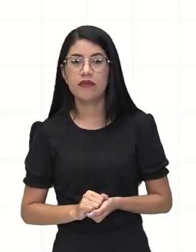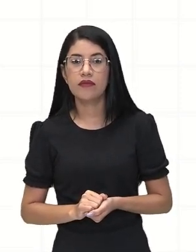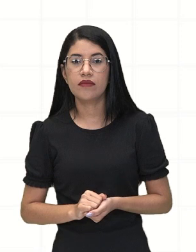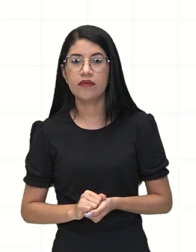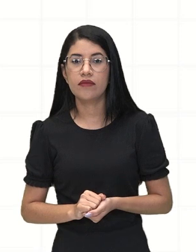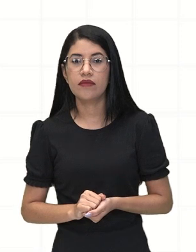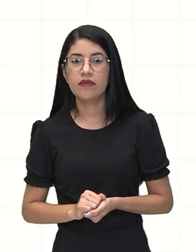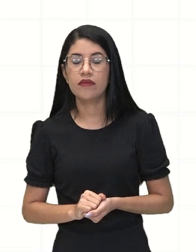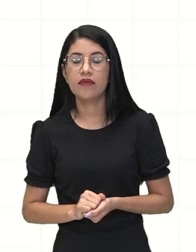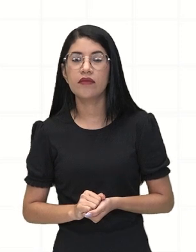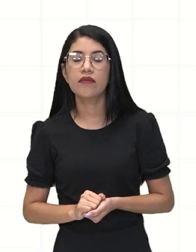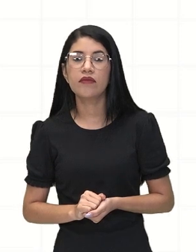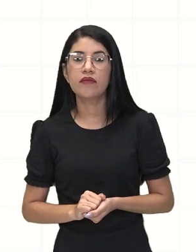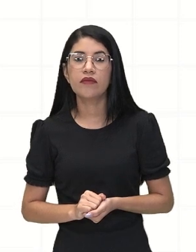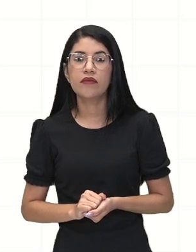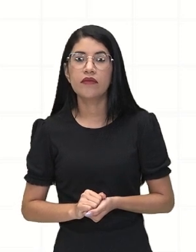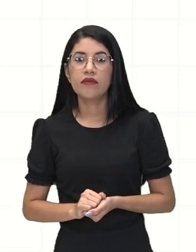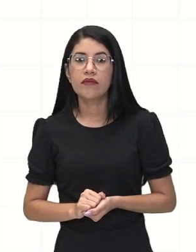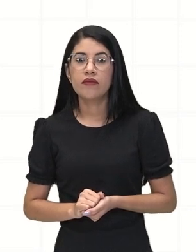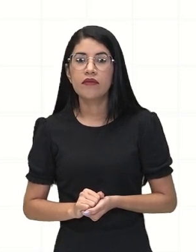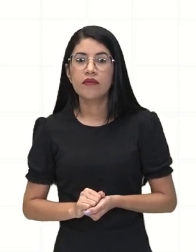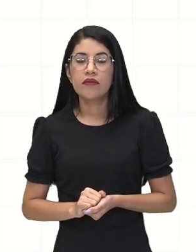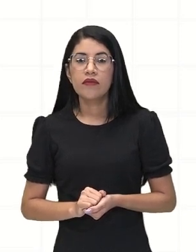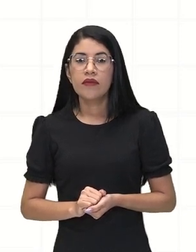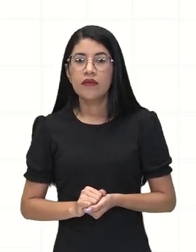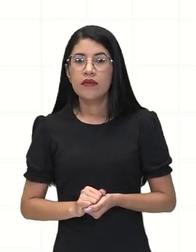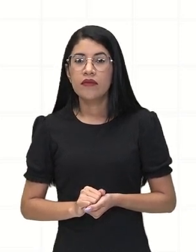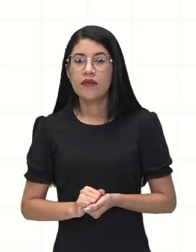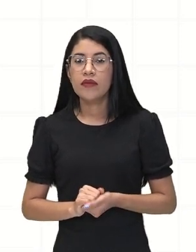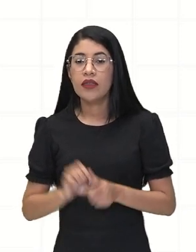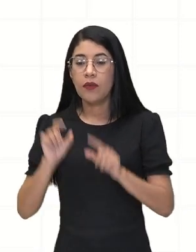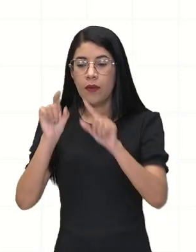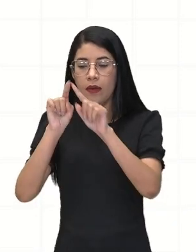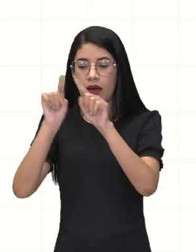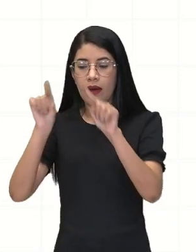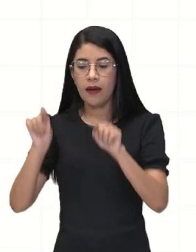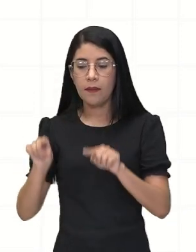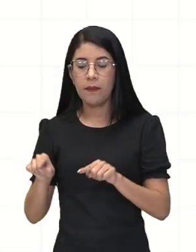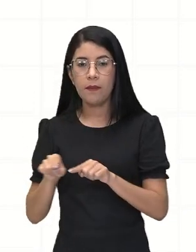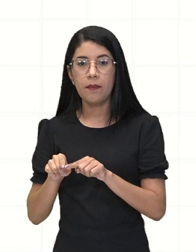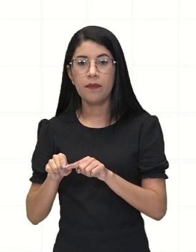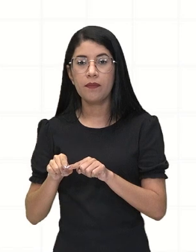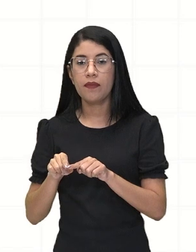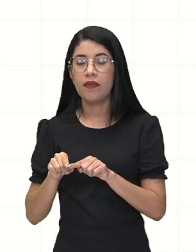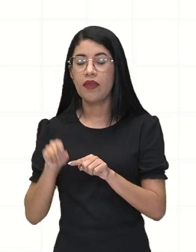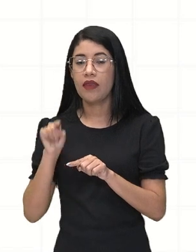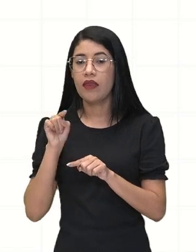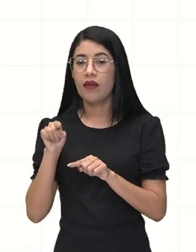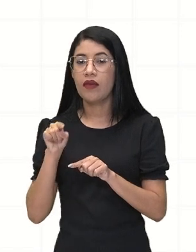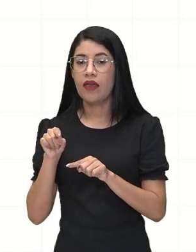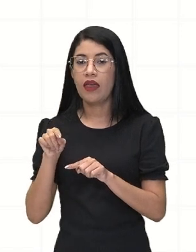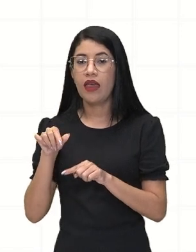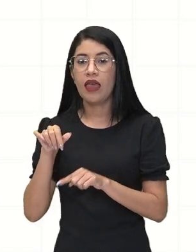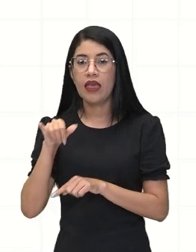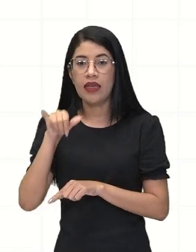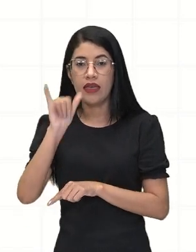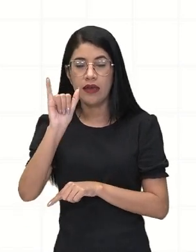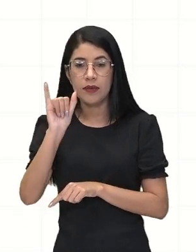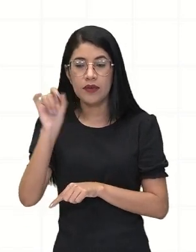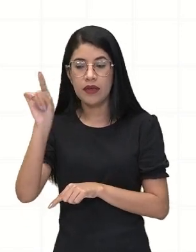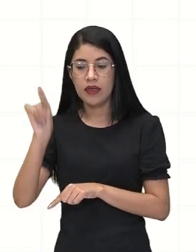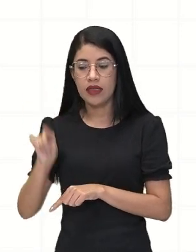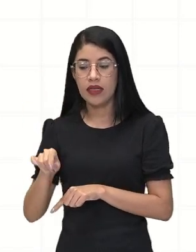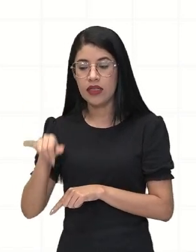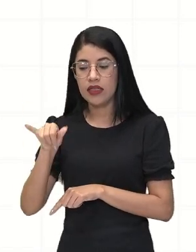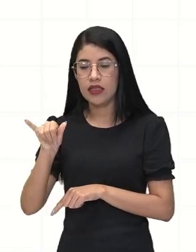retângulos, beleza? E aí, esse retângulo vai ter qual medida? Medida y, né? E o outro lado, x